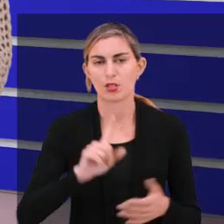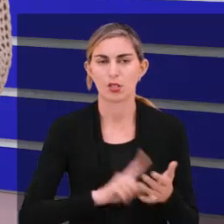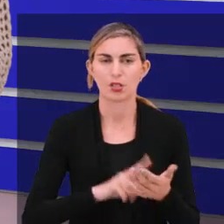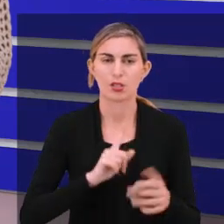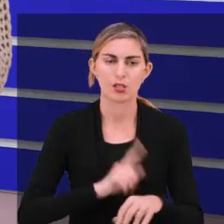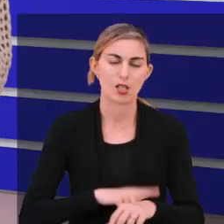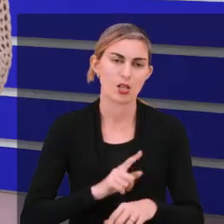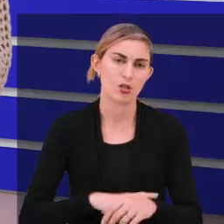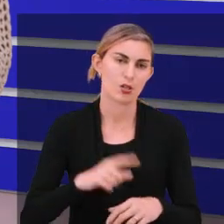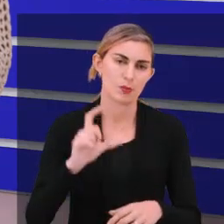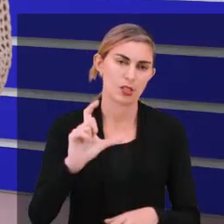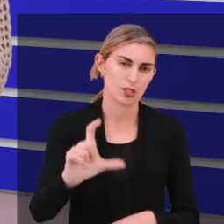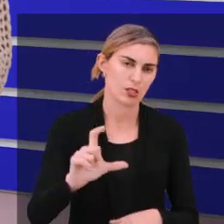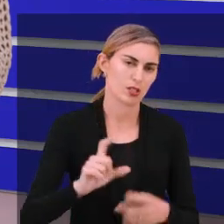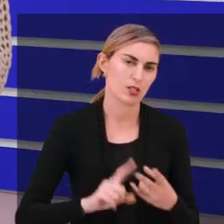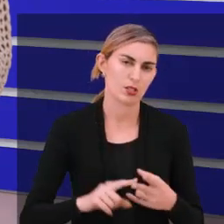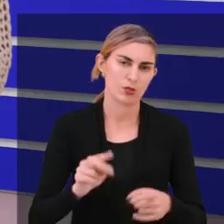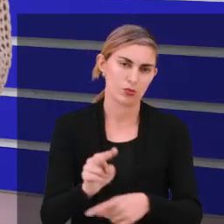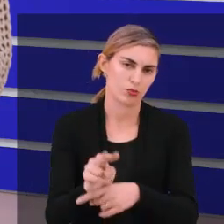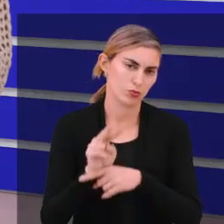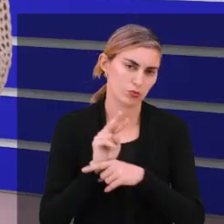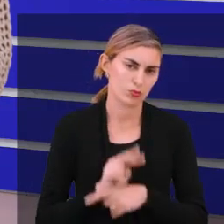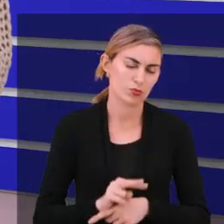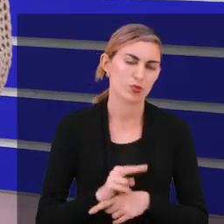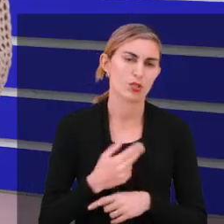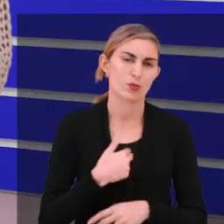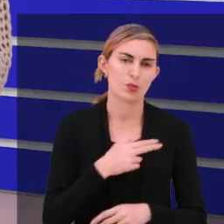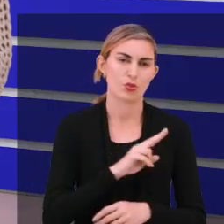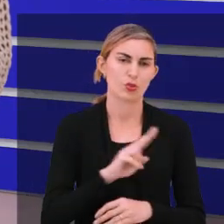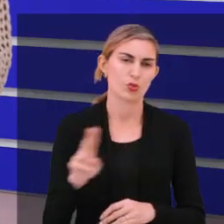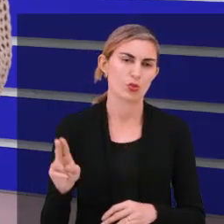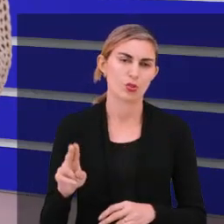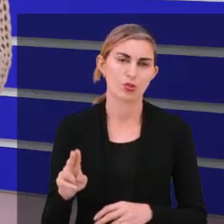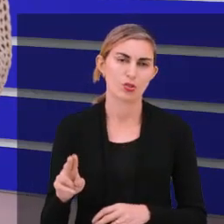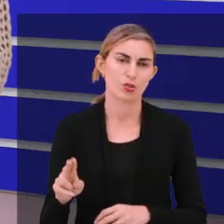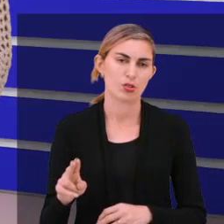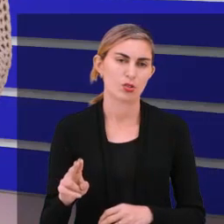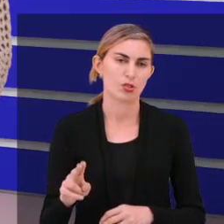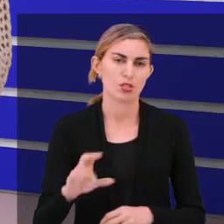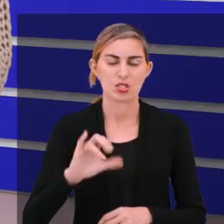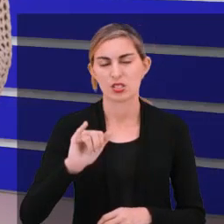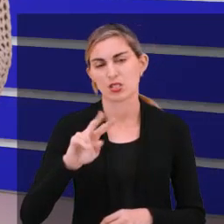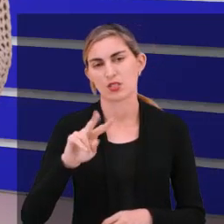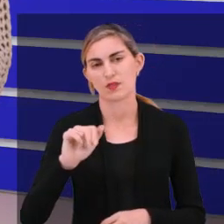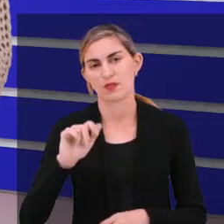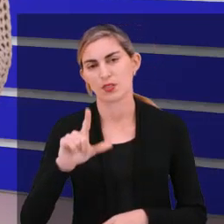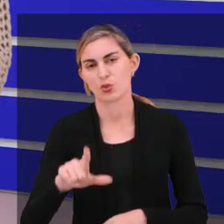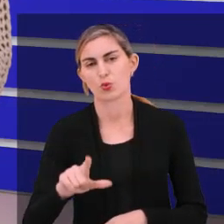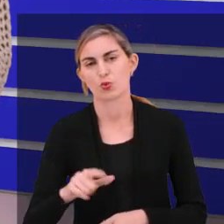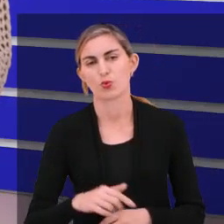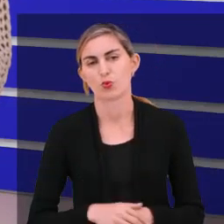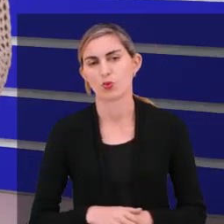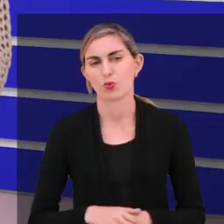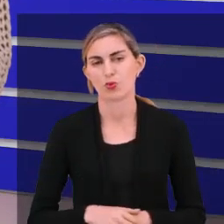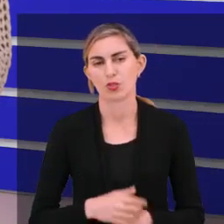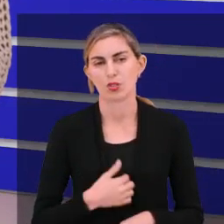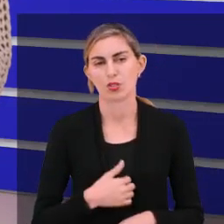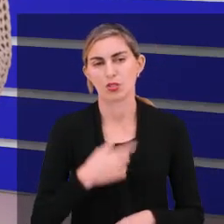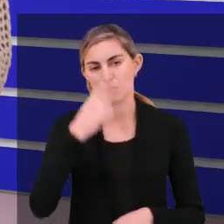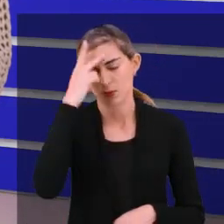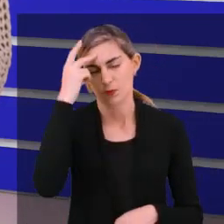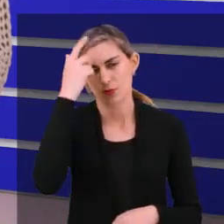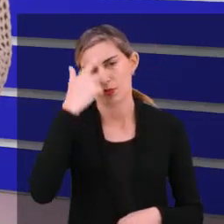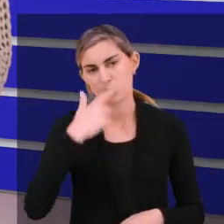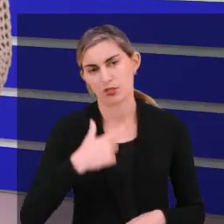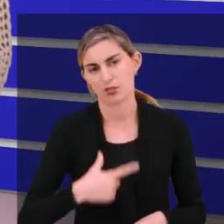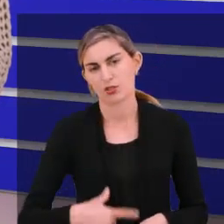na hora de pegar o cartão ou na hora de pegar qualquer equipamento, vão me chamar pelo meu nome civil. Né? E isso para a